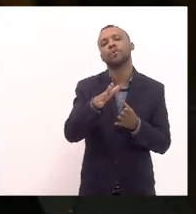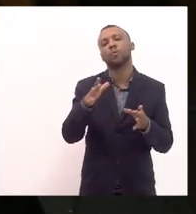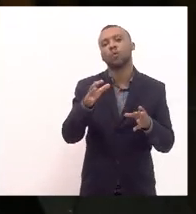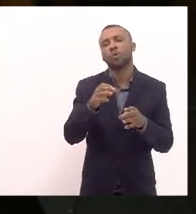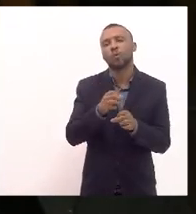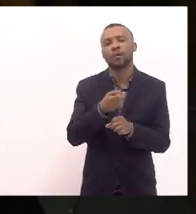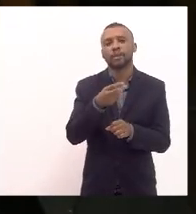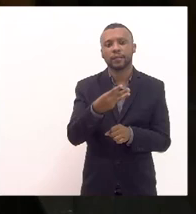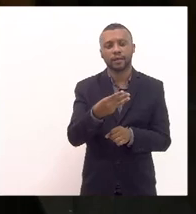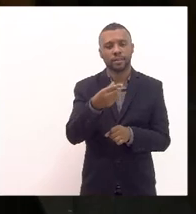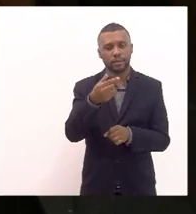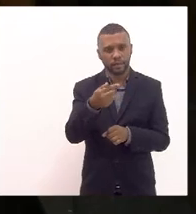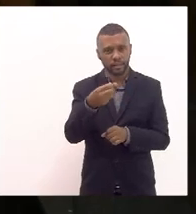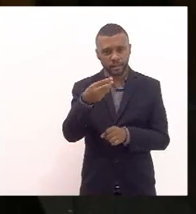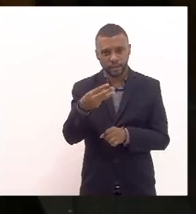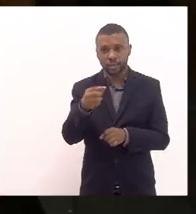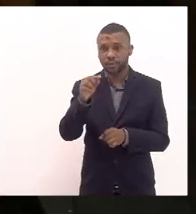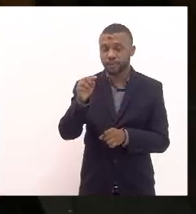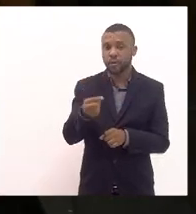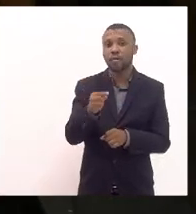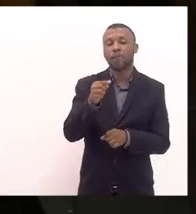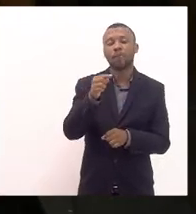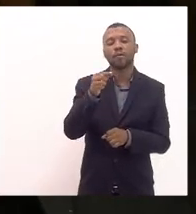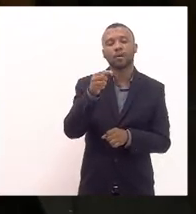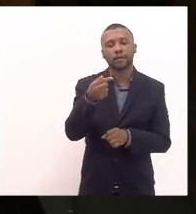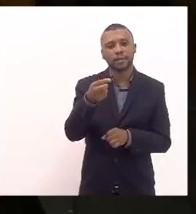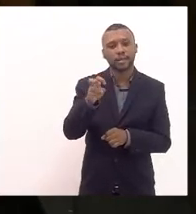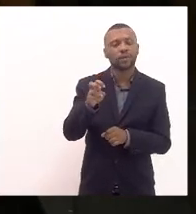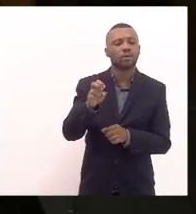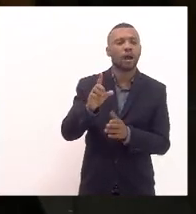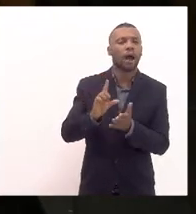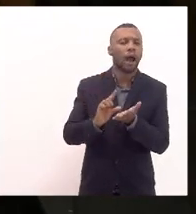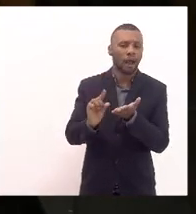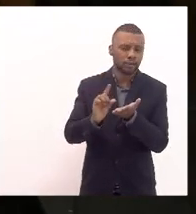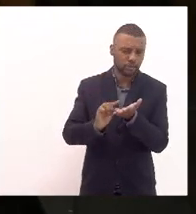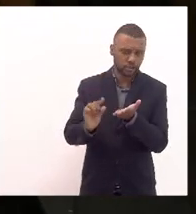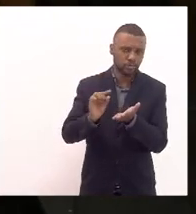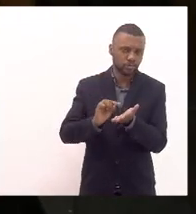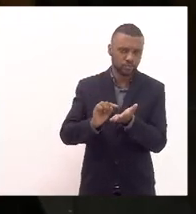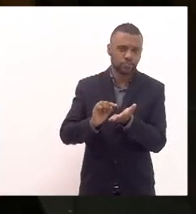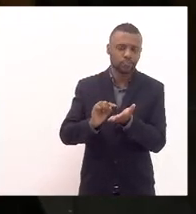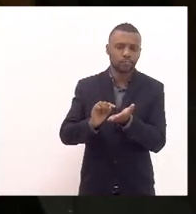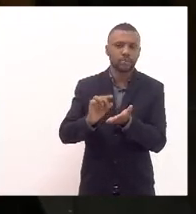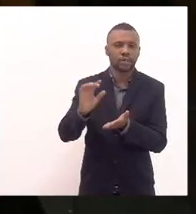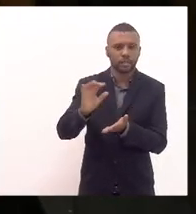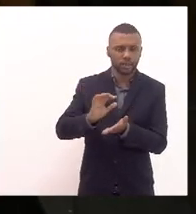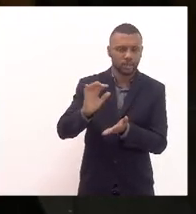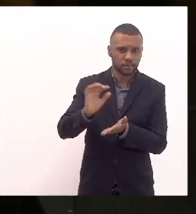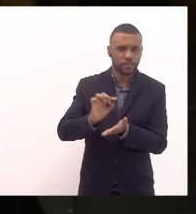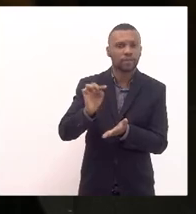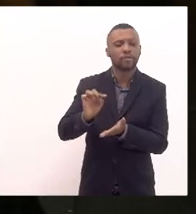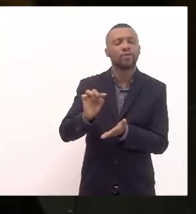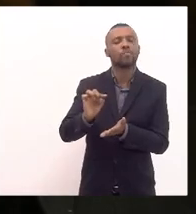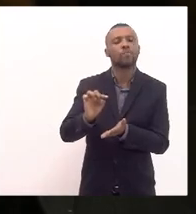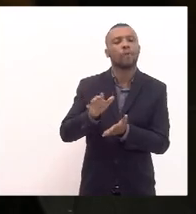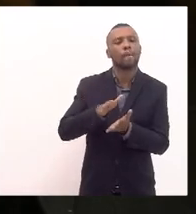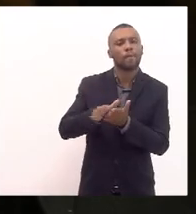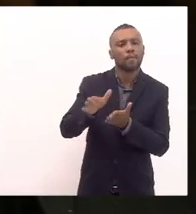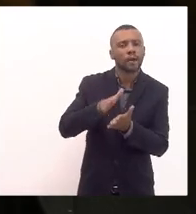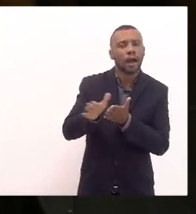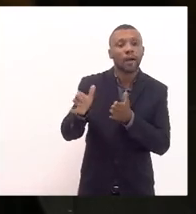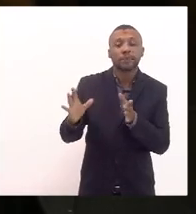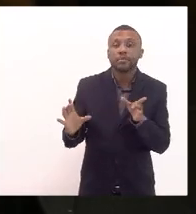373 1000.5 artigos científicos 373 motivos científicos publicados